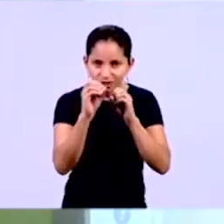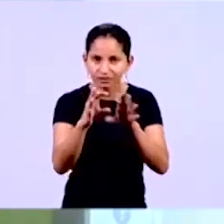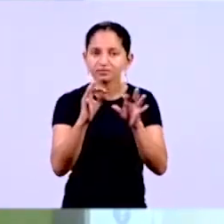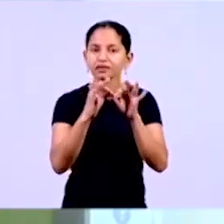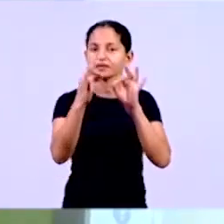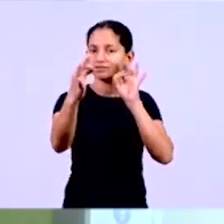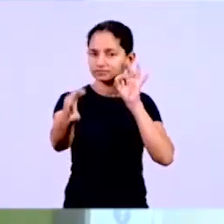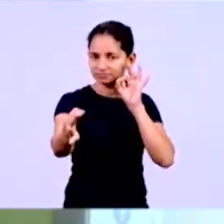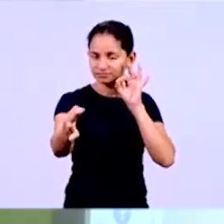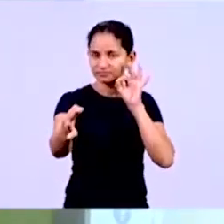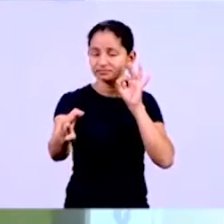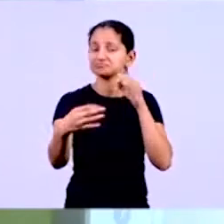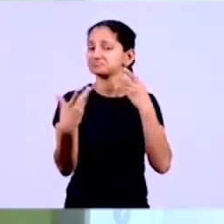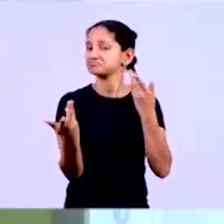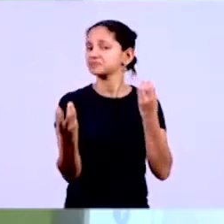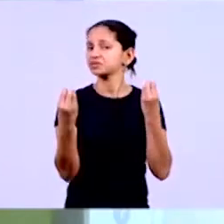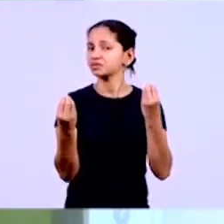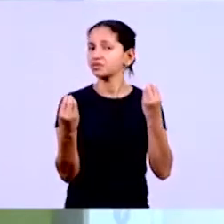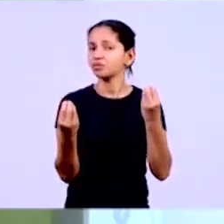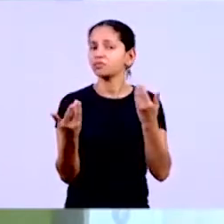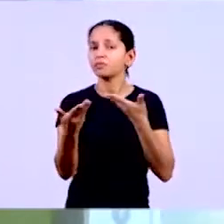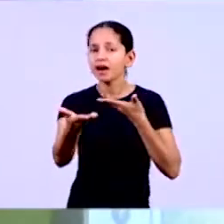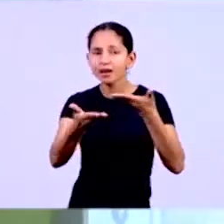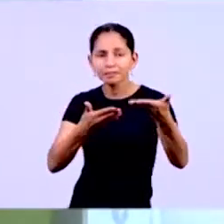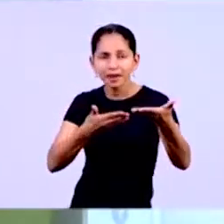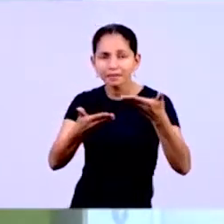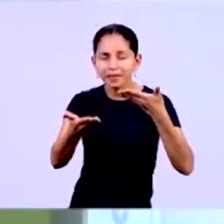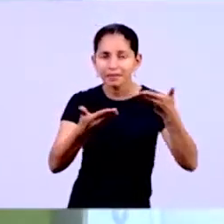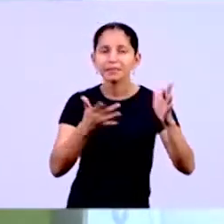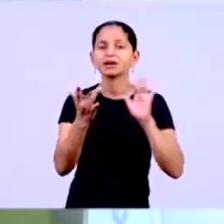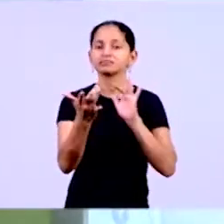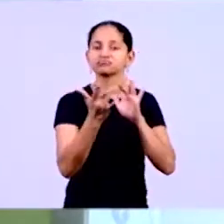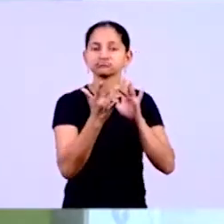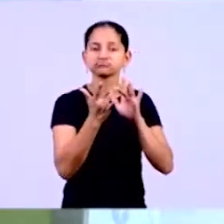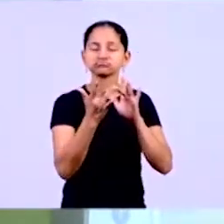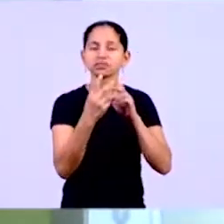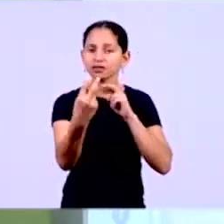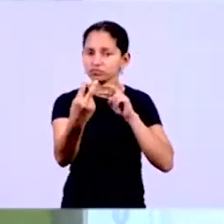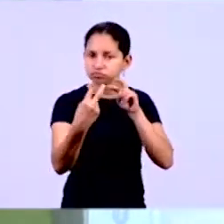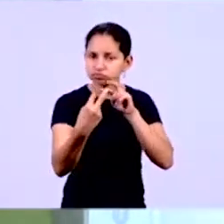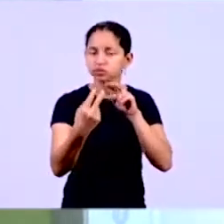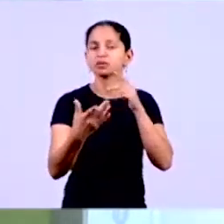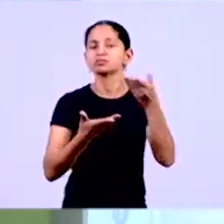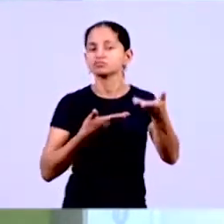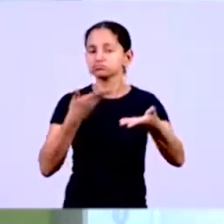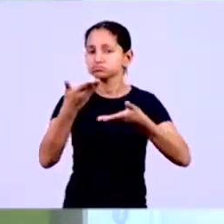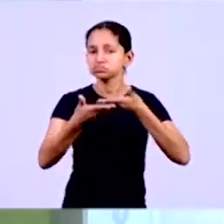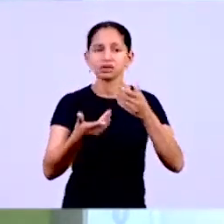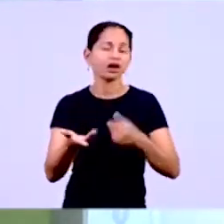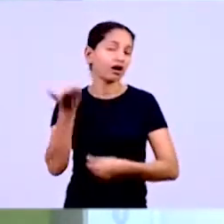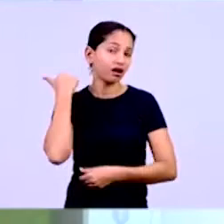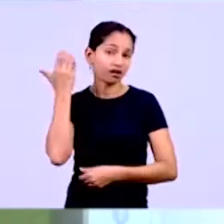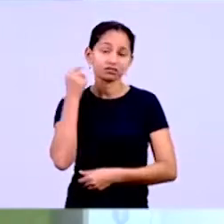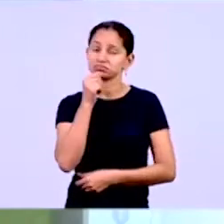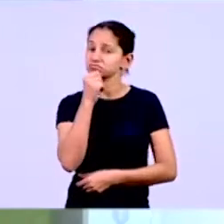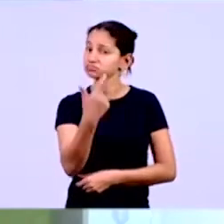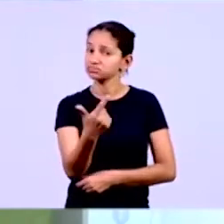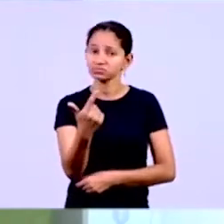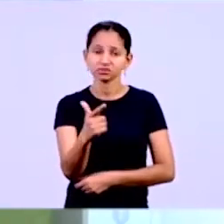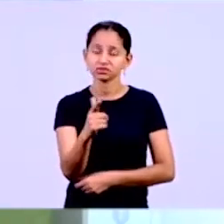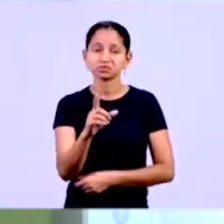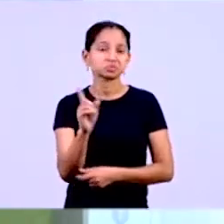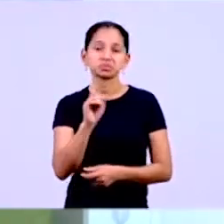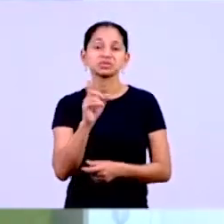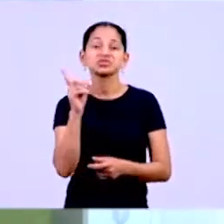ensino à distância, de uma maneira bem interativa, usando recursos que até vamos dizer, uns 5, 6 anos atrás nós não tínhamos ou não eram